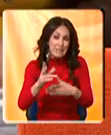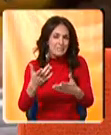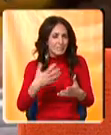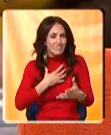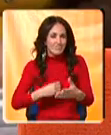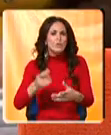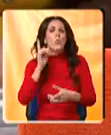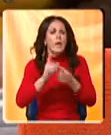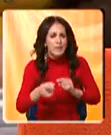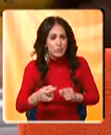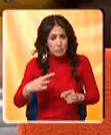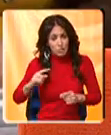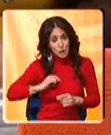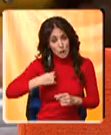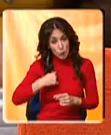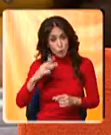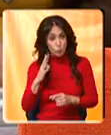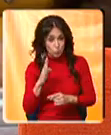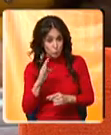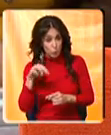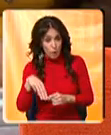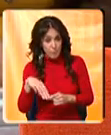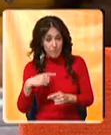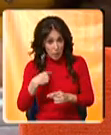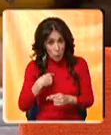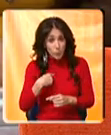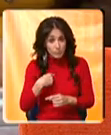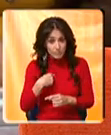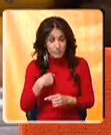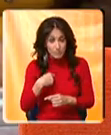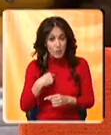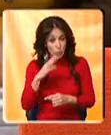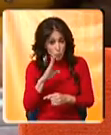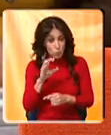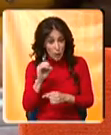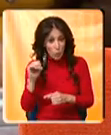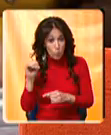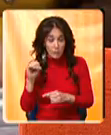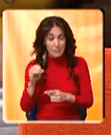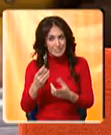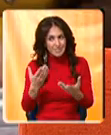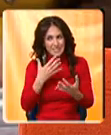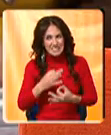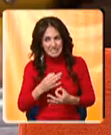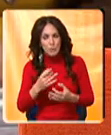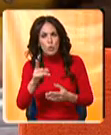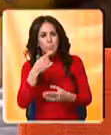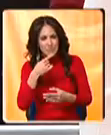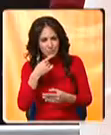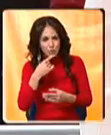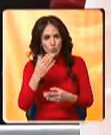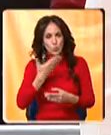As imagens de quê? De nós. De eu. Com o João. Com o João. Percebe o